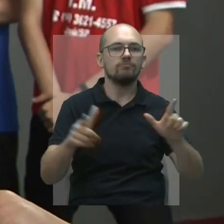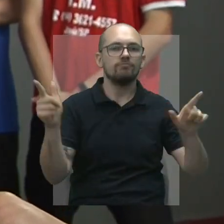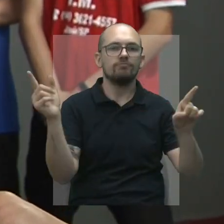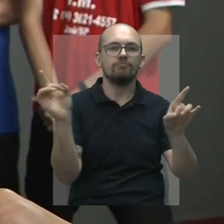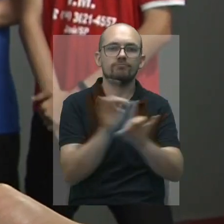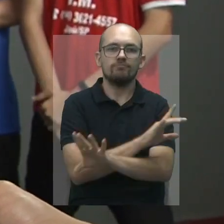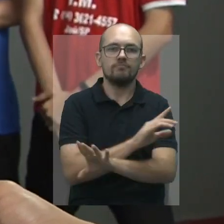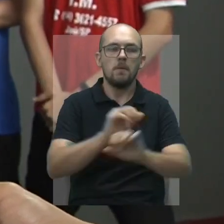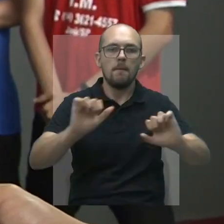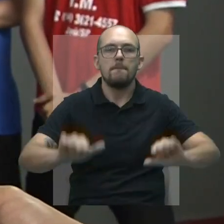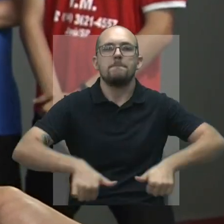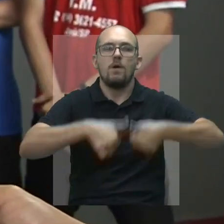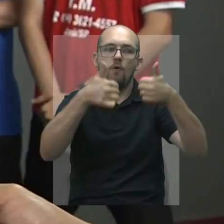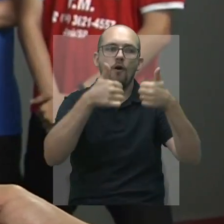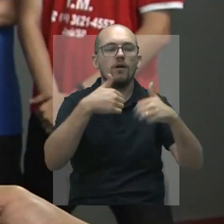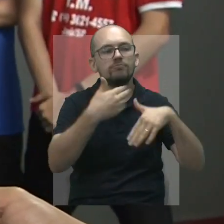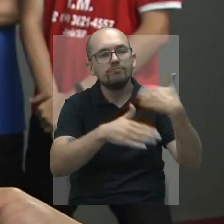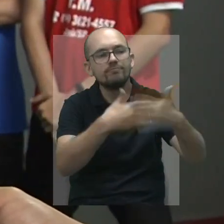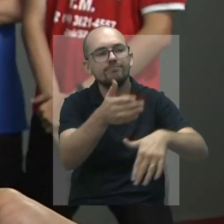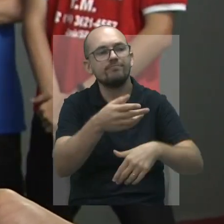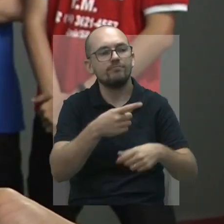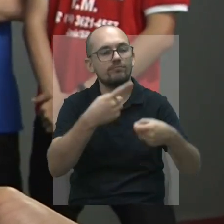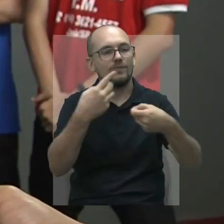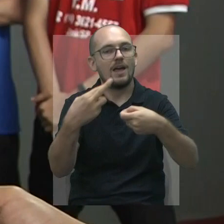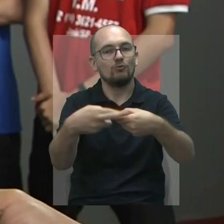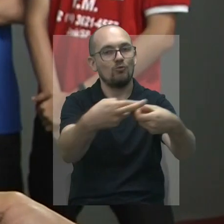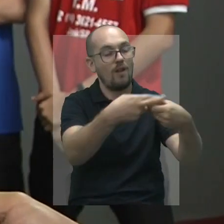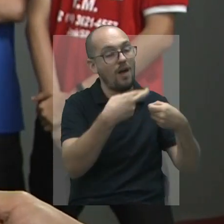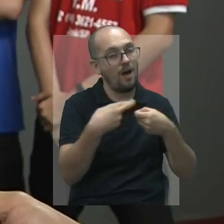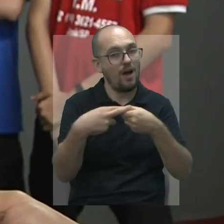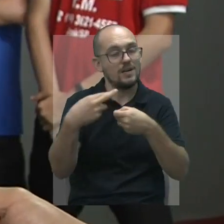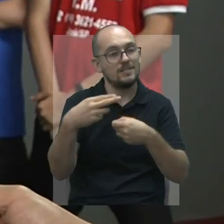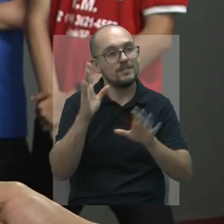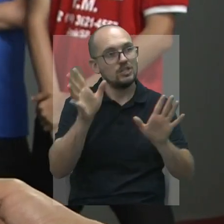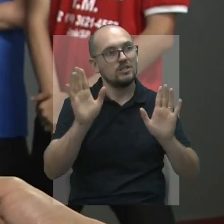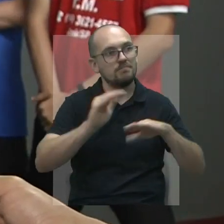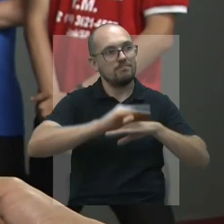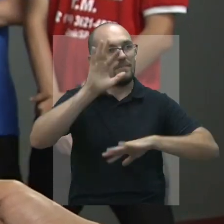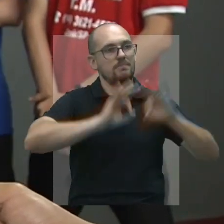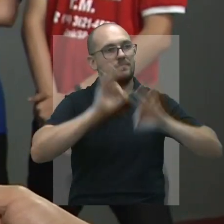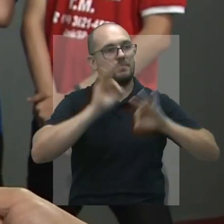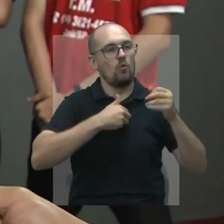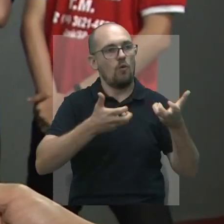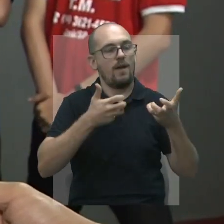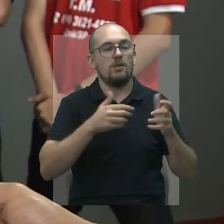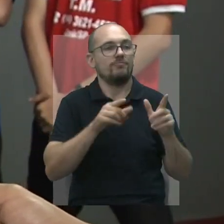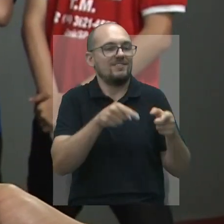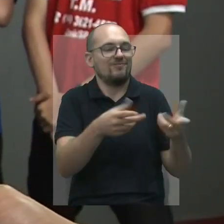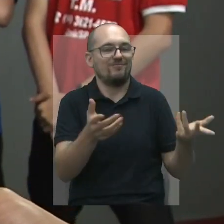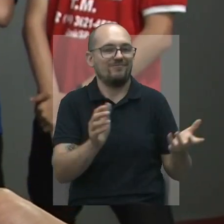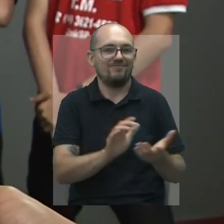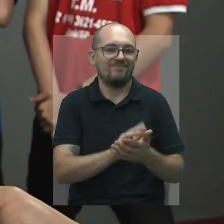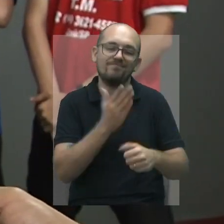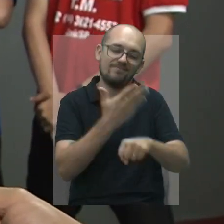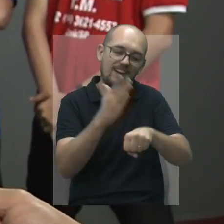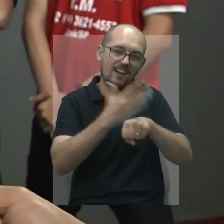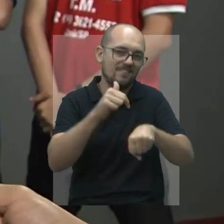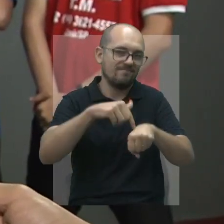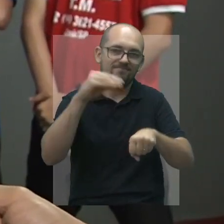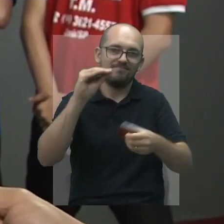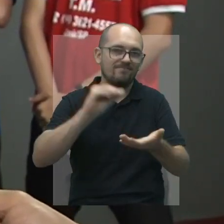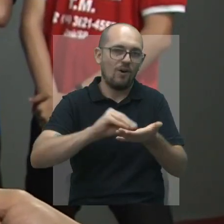qualificando melhor, né? Para estar melhor para os jogos regionais, mais preparada. E é isso, treinar mais